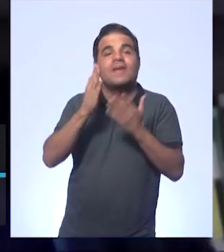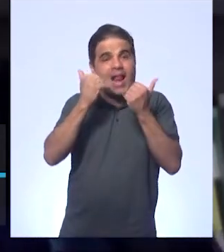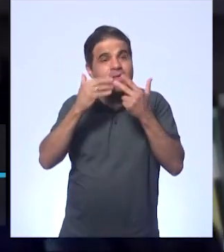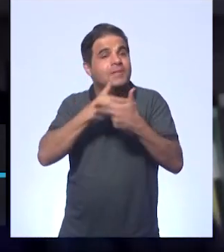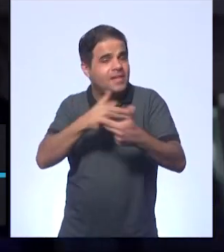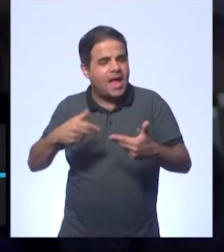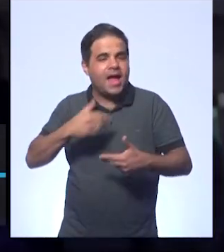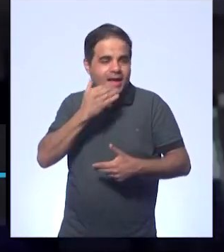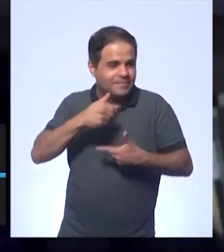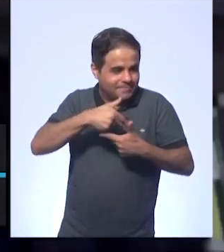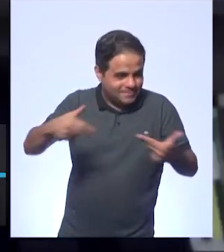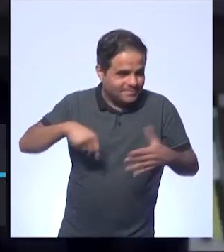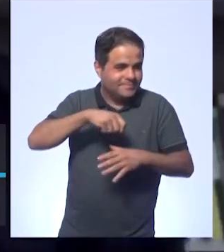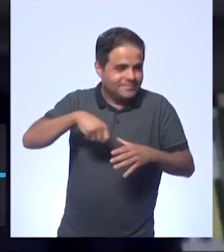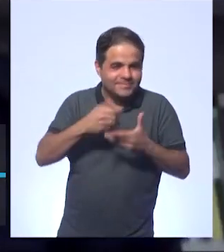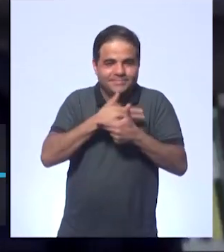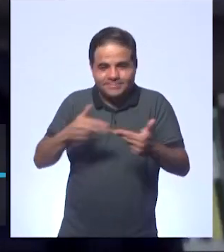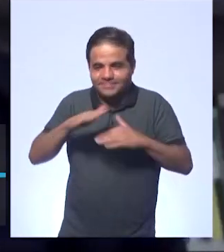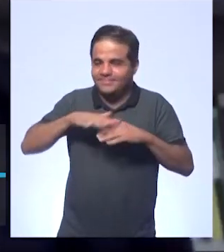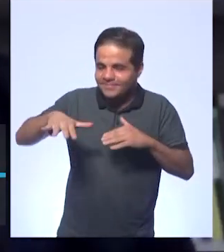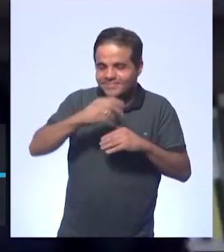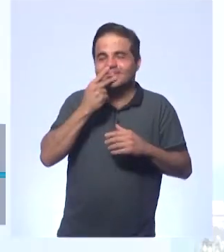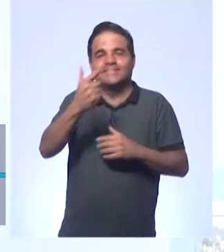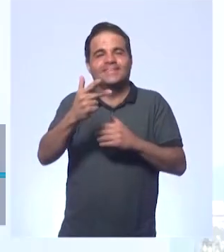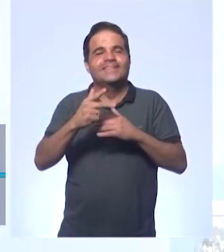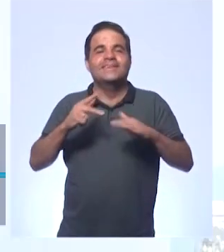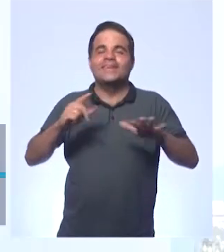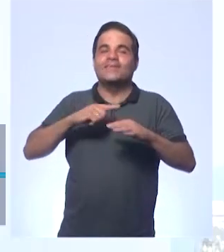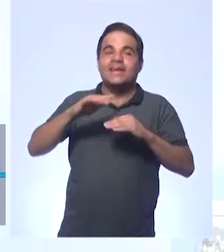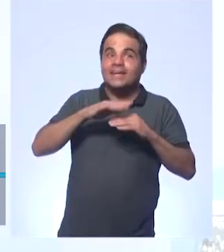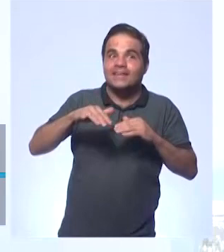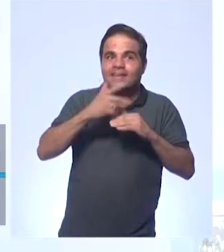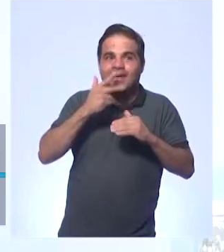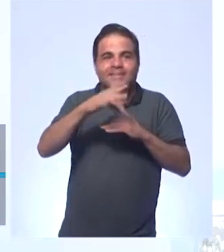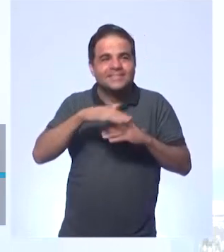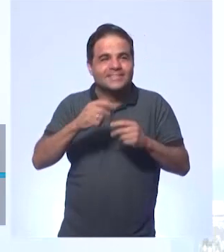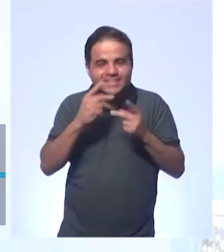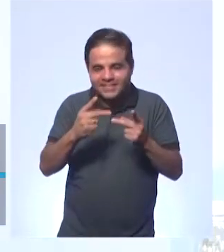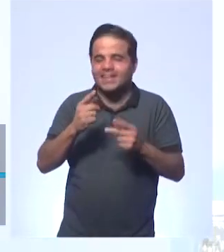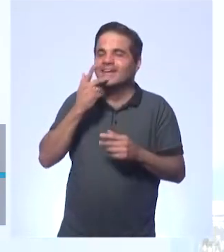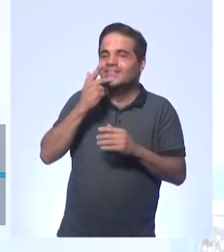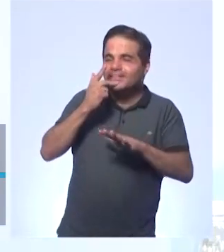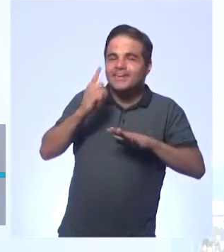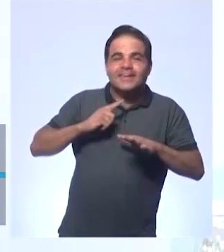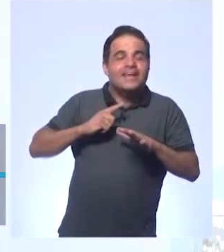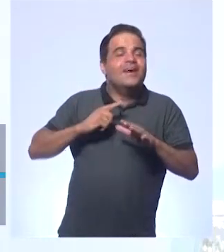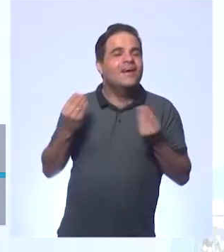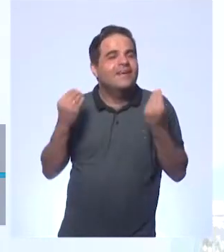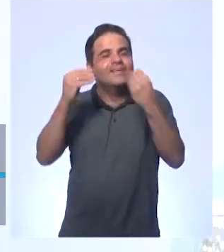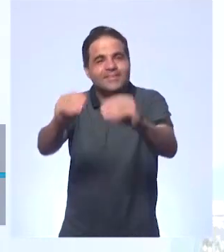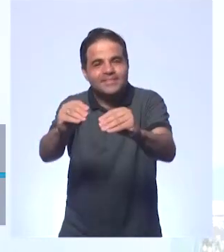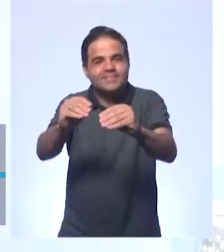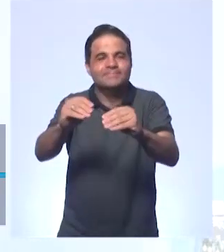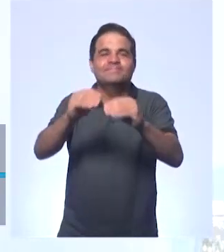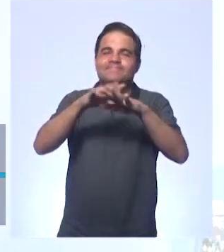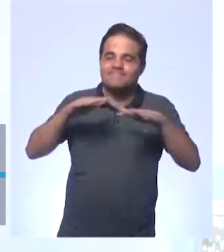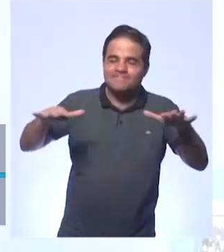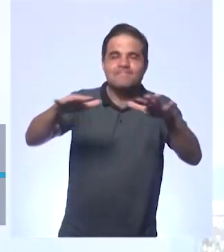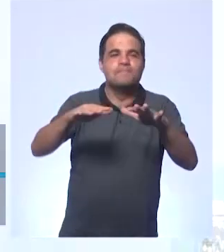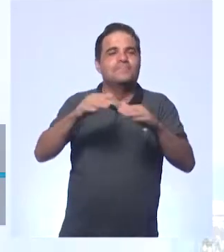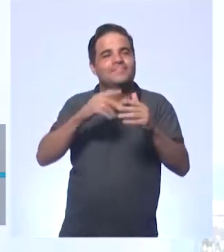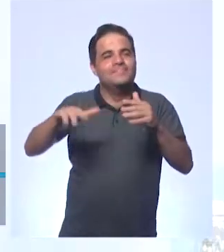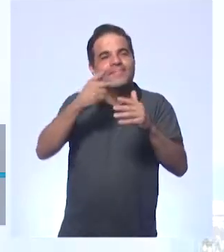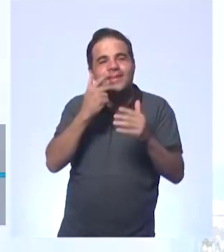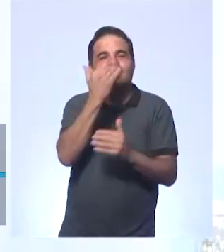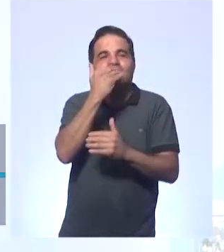alimentação gastronômica. Só vou colocar um adendo aqui, viu, Cornélio? Porque você colocou que em Moçambique tem